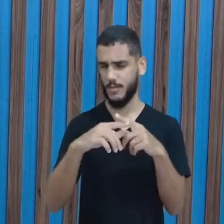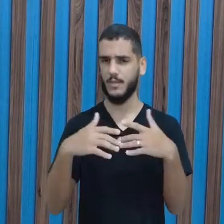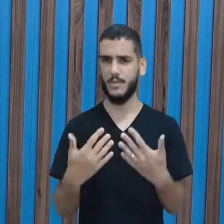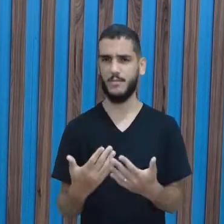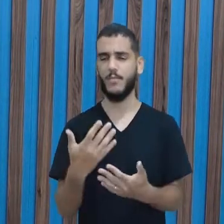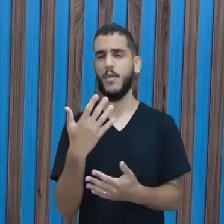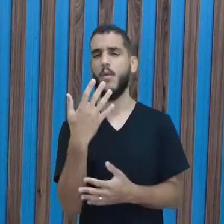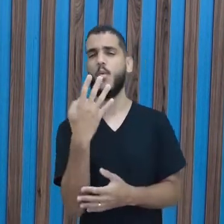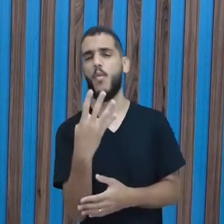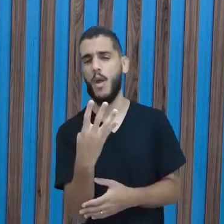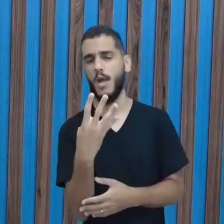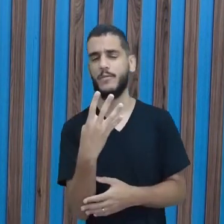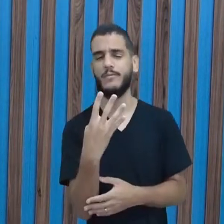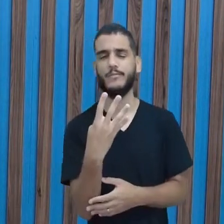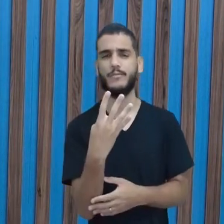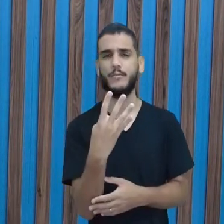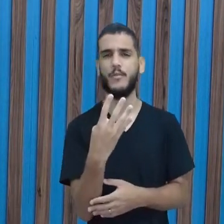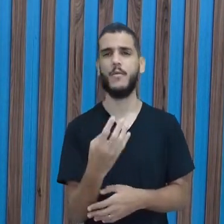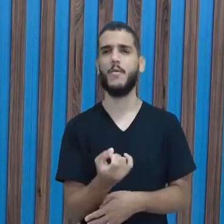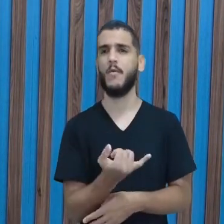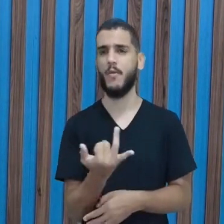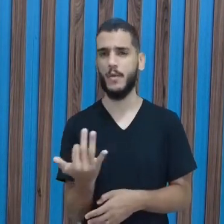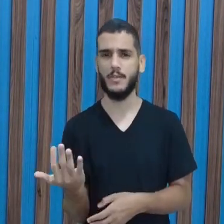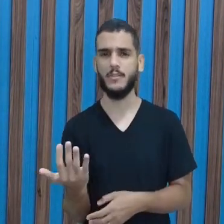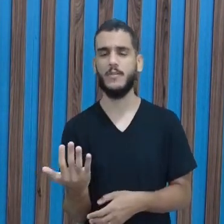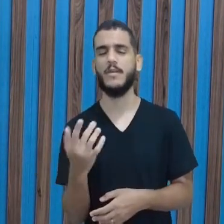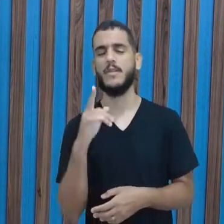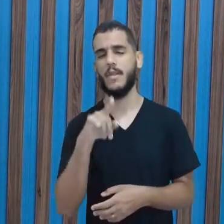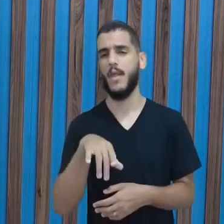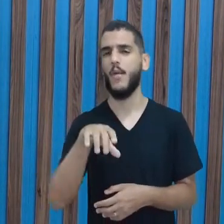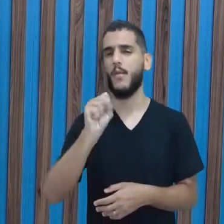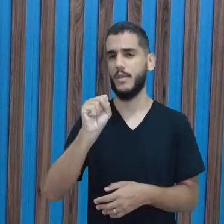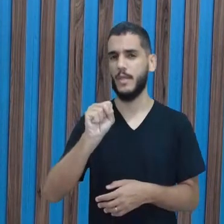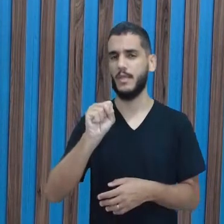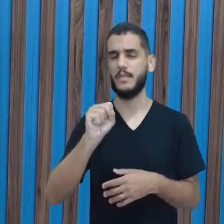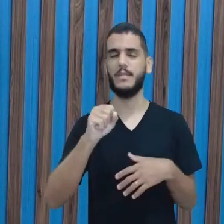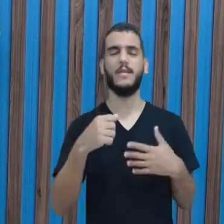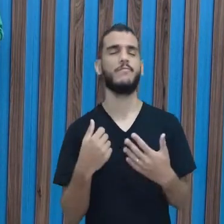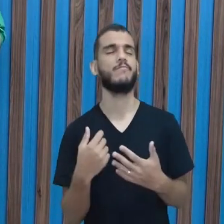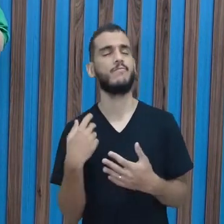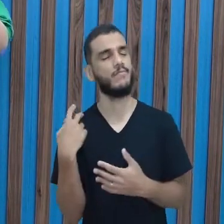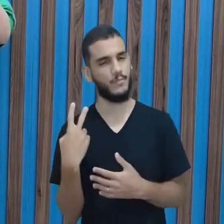4, quantas vezes dá 80? 2. Ora, para